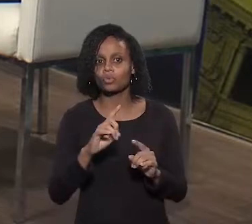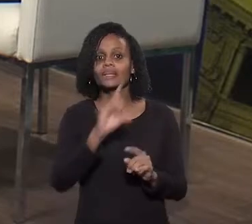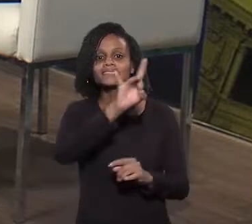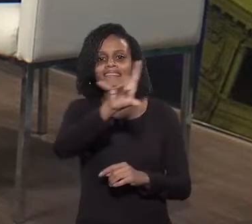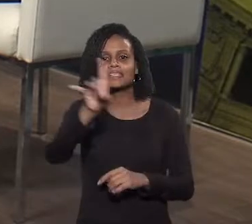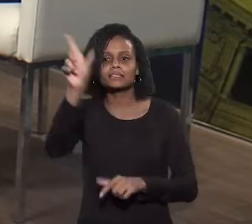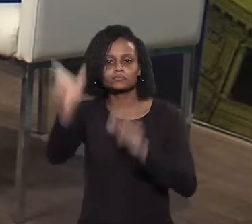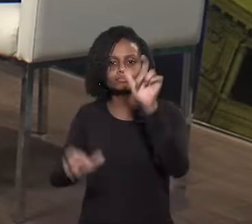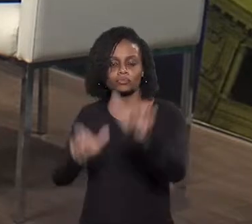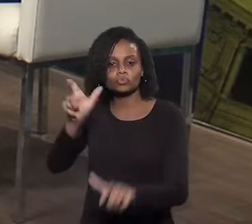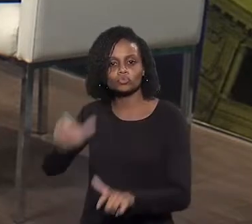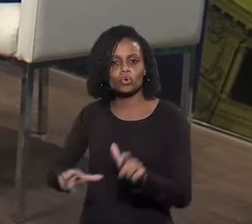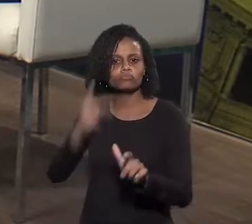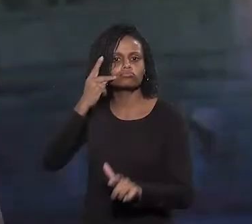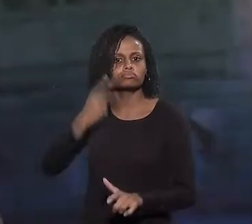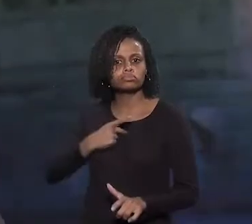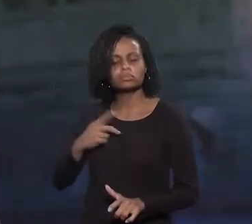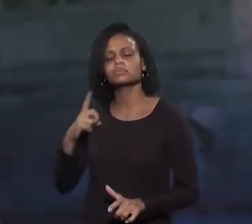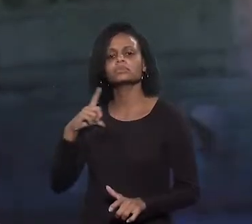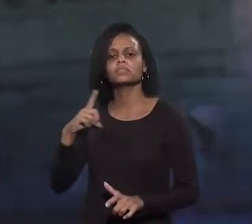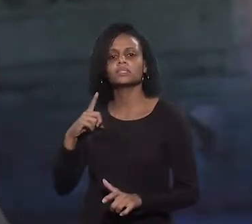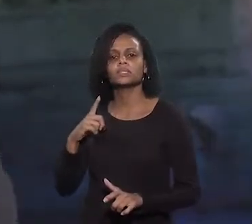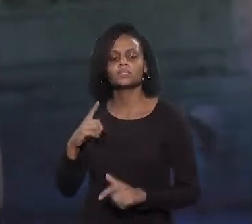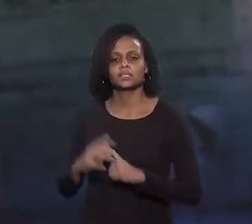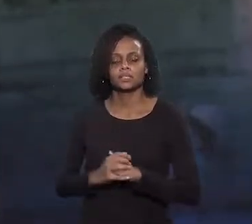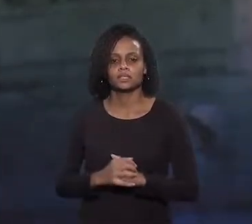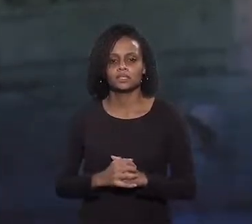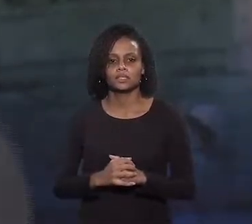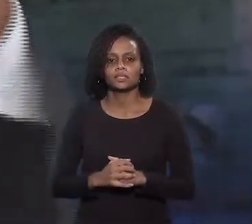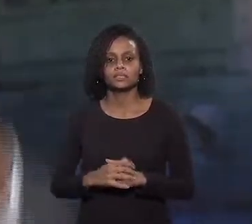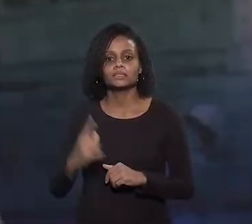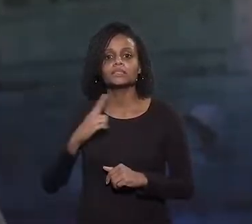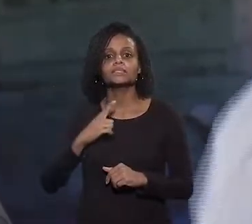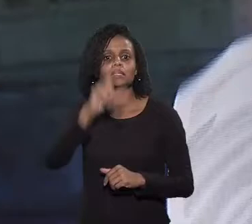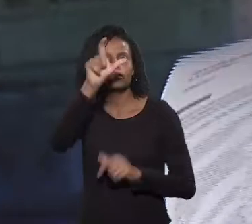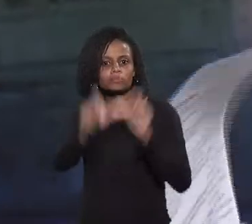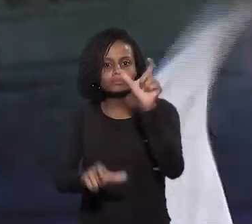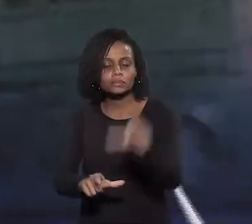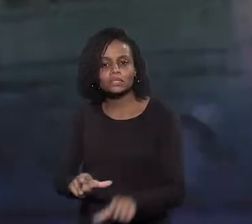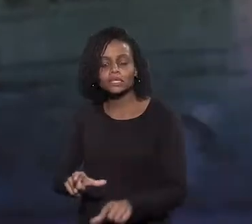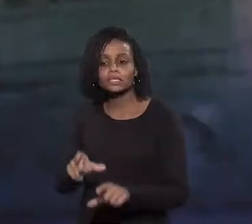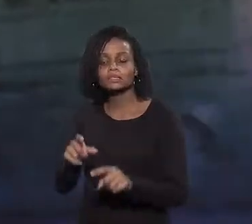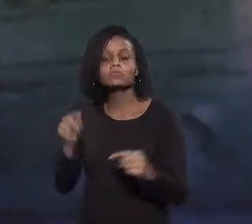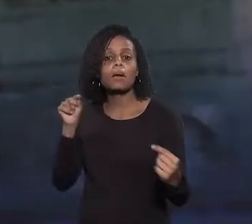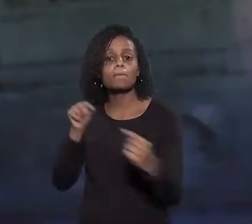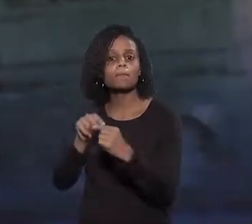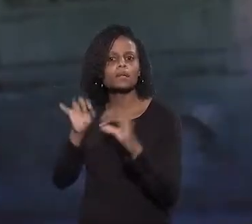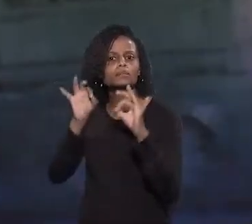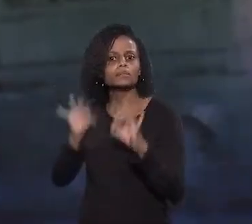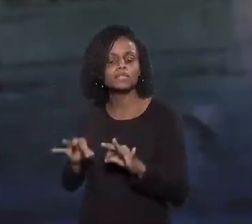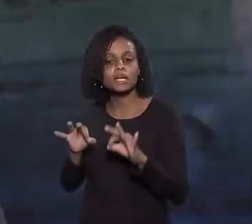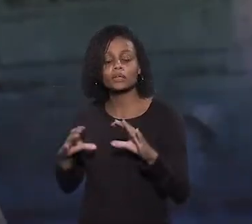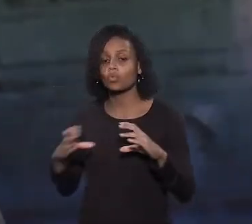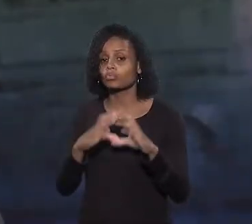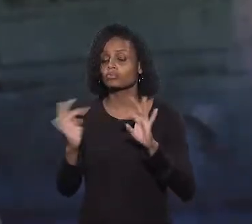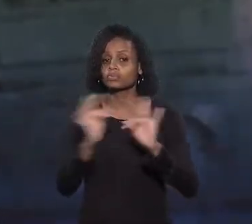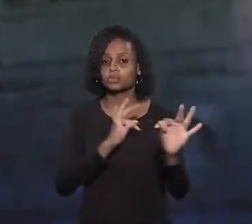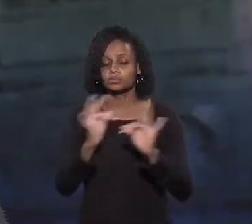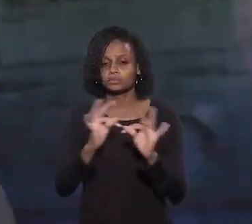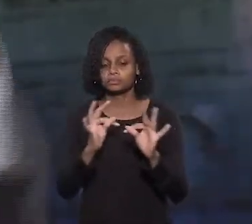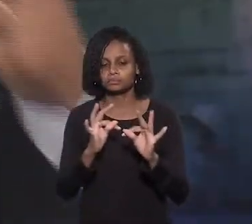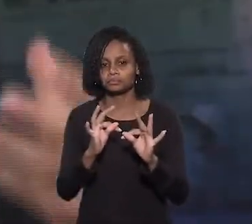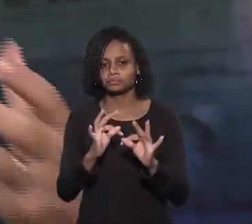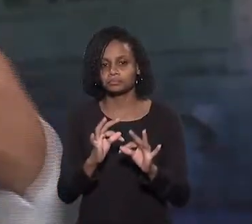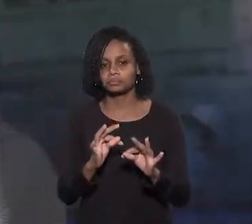ele é individual. O Frei falava bem disso. Tem um ser humano específico que se adapta bem na comunidade terapêutica,